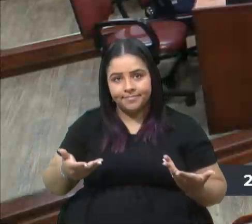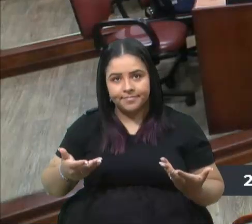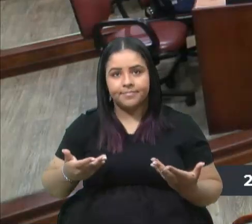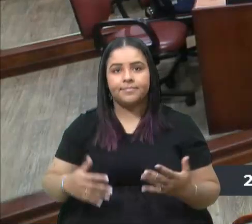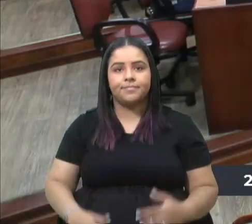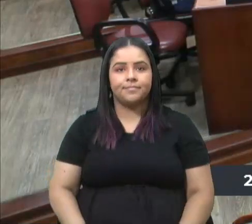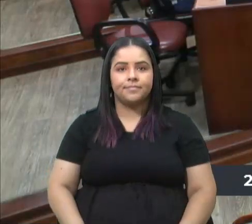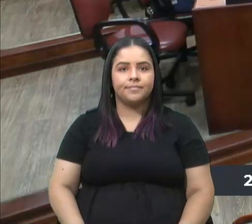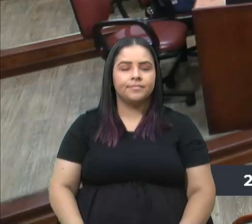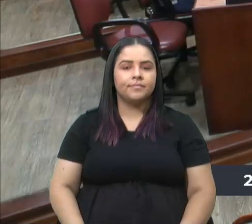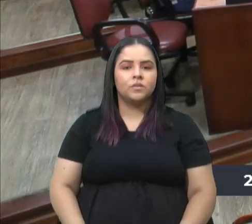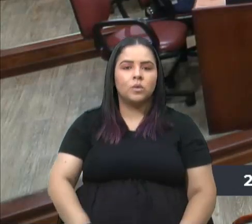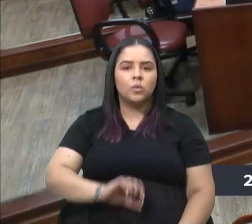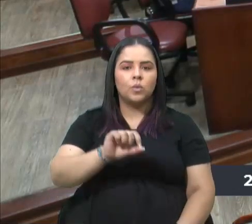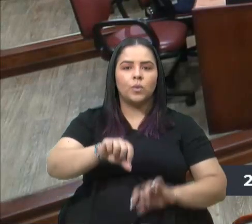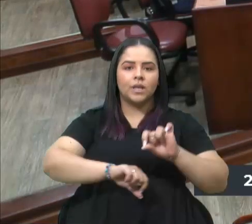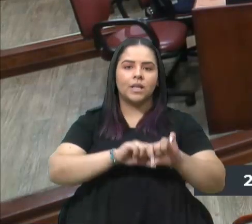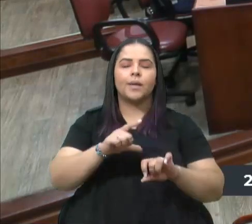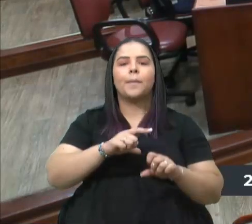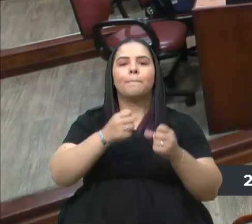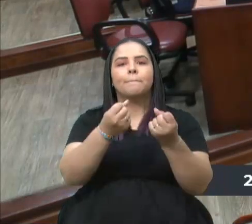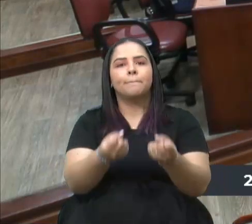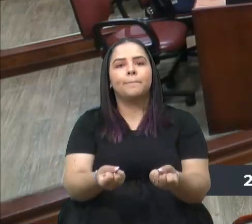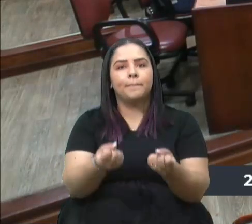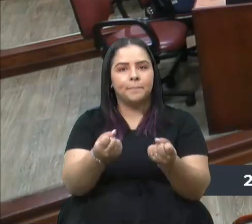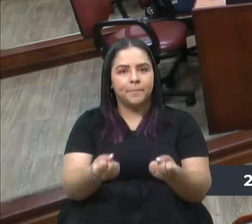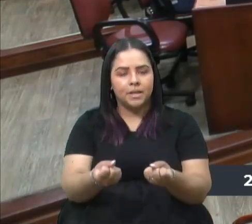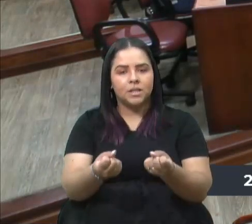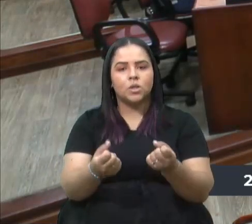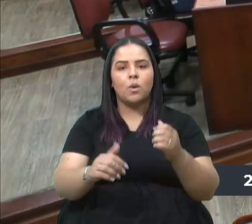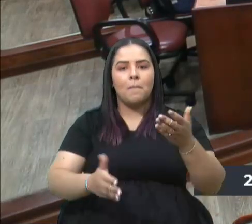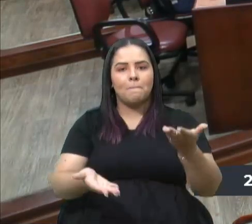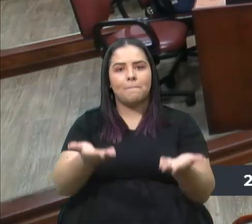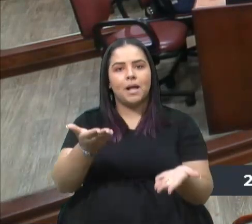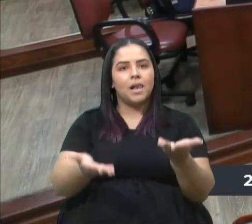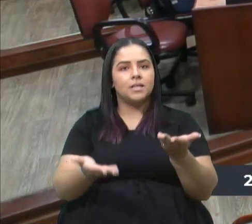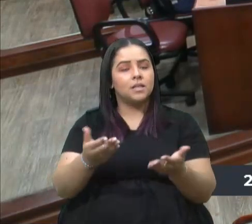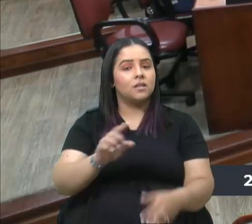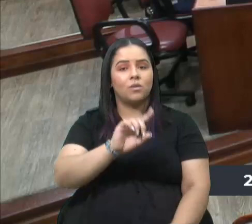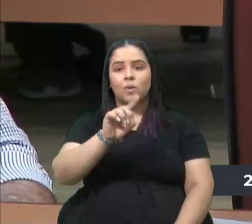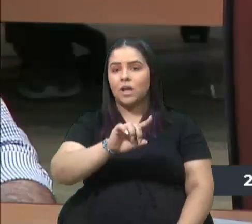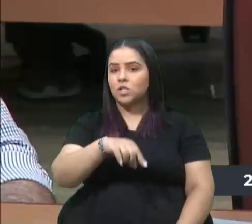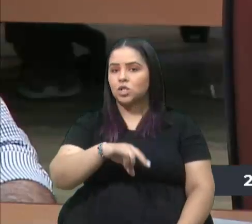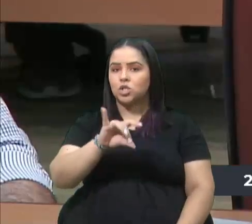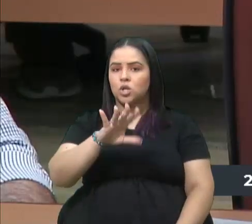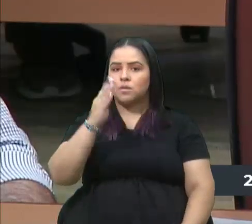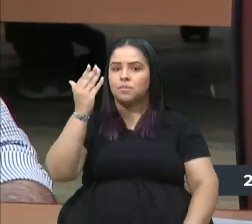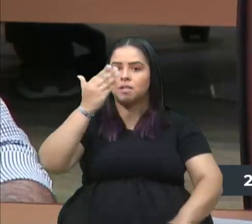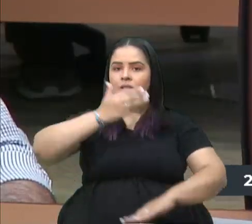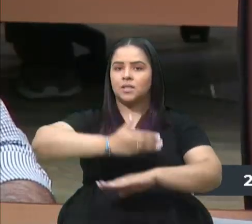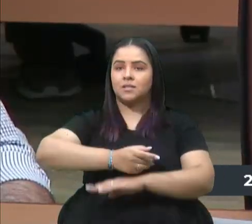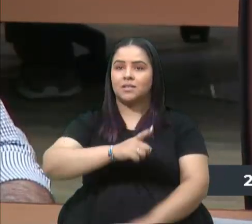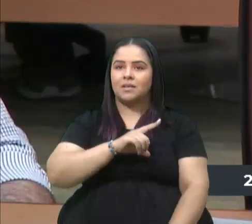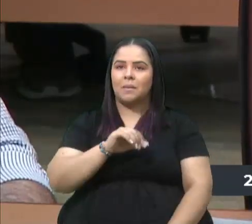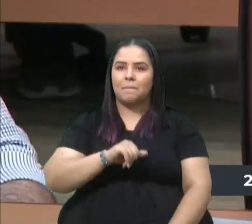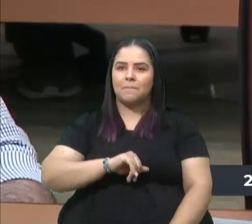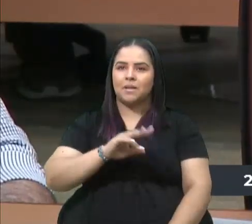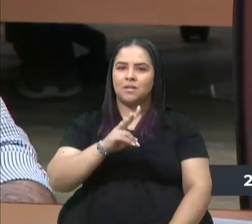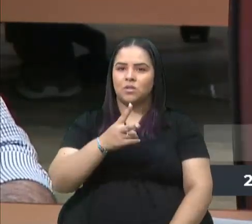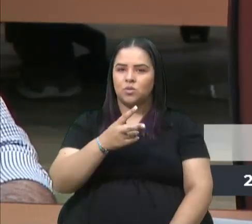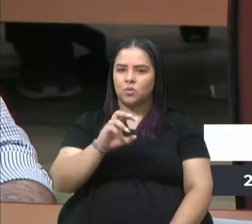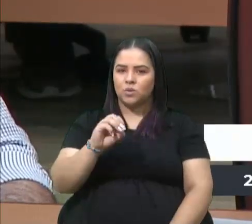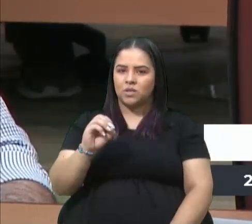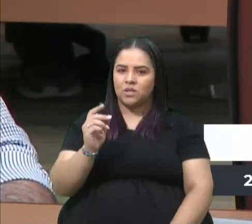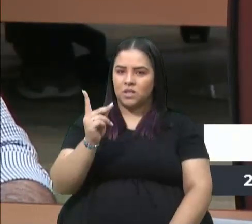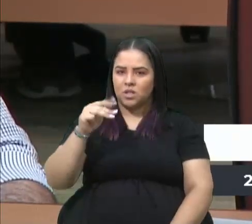questão do peso das balanças, não é só a questão do pedágio. Nós temos hoje mais de 200 quilômetros de asfalto já